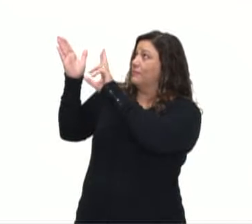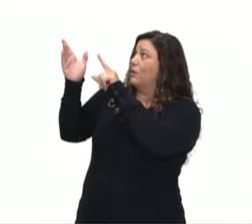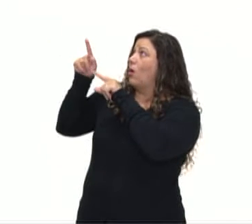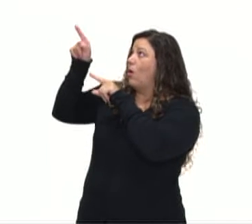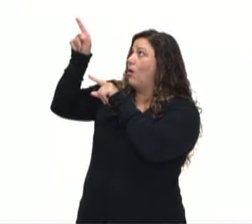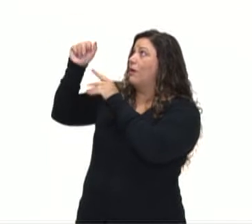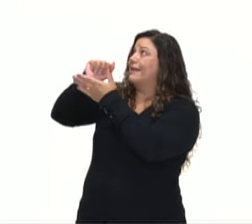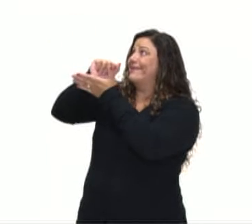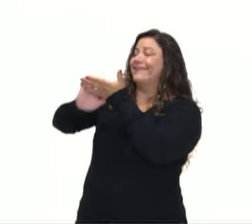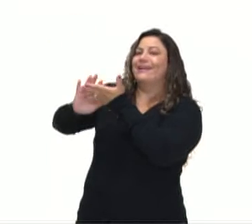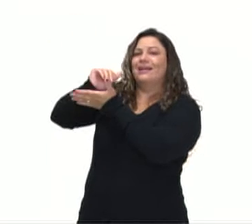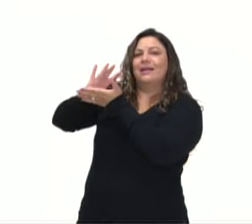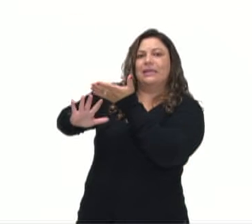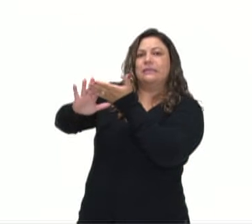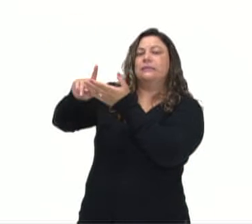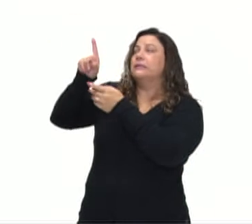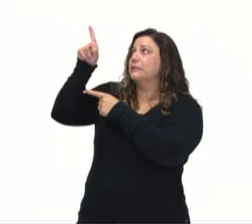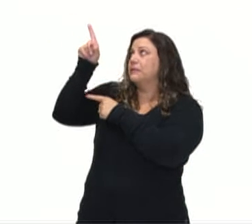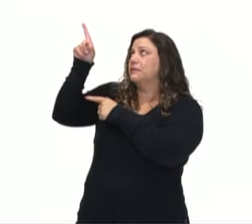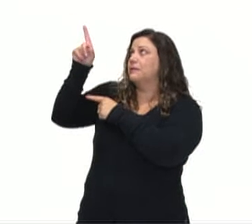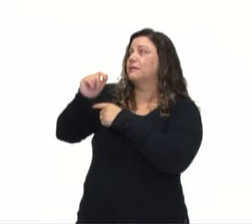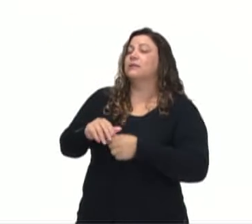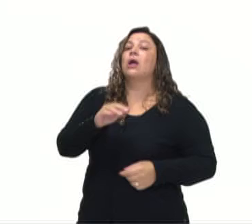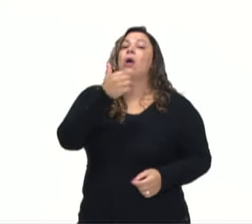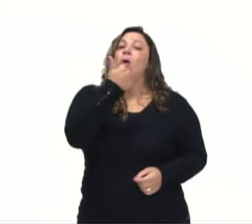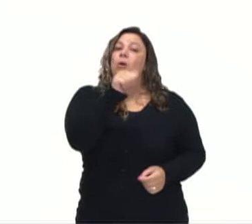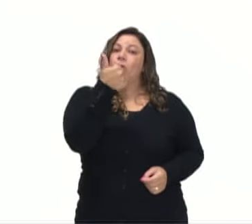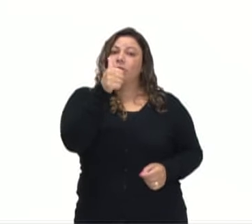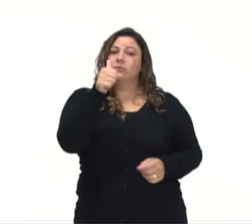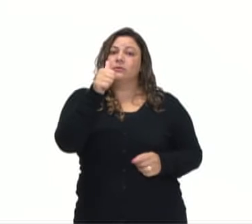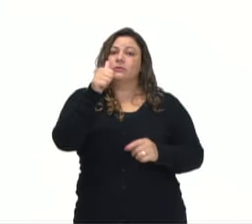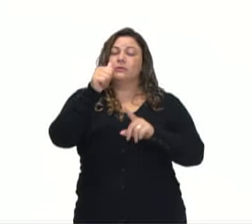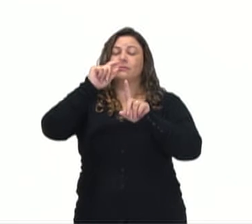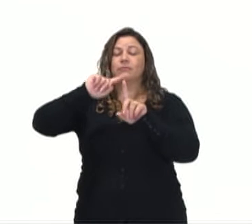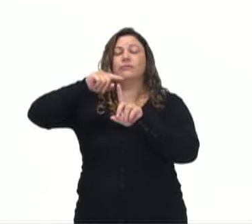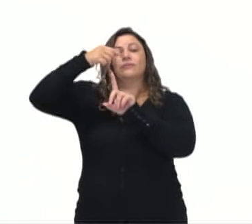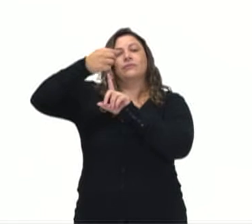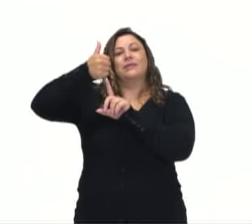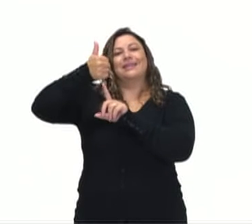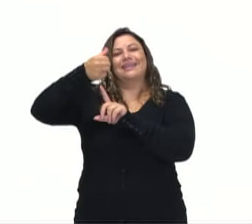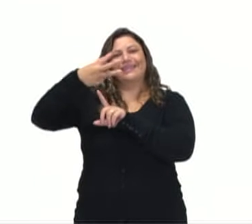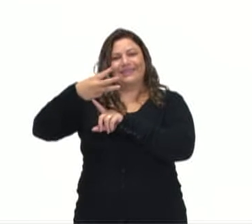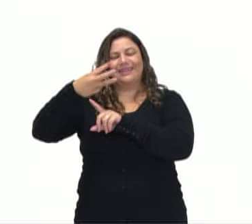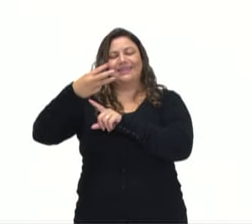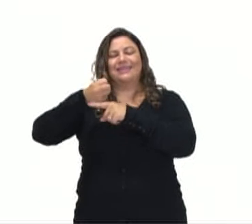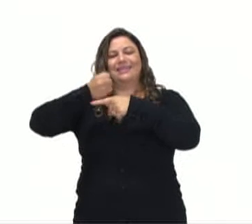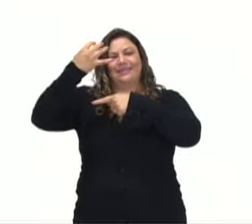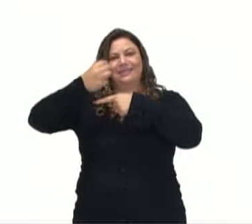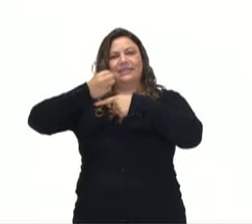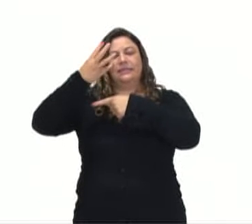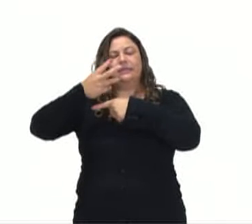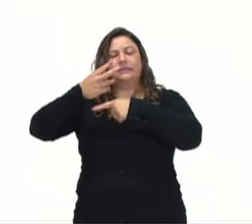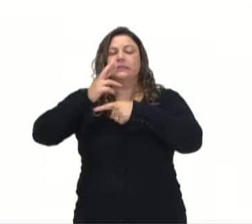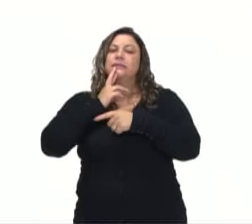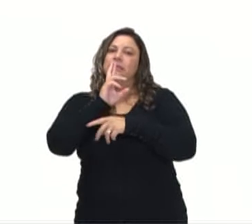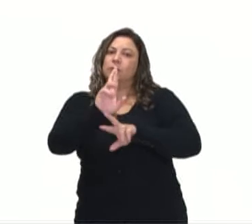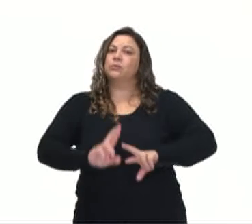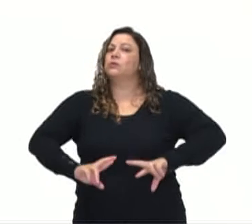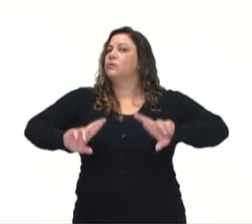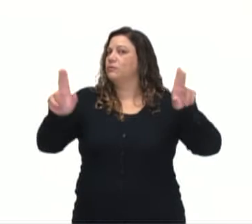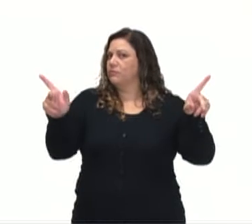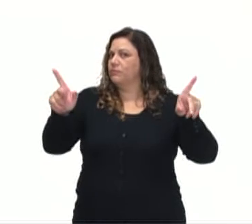No exercício, eu tinha um denominador 11 elevado a 13. Então, 11 elevado a 13, o teu resultado vai ficar diferente. Então, vamos